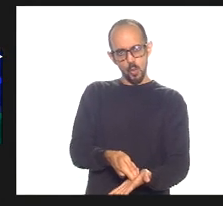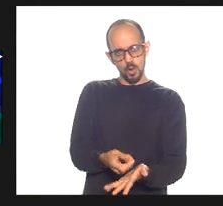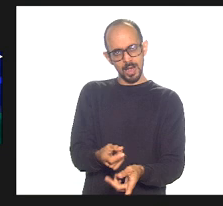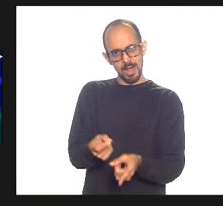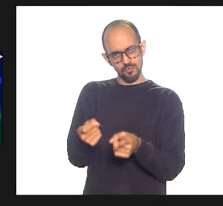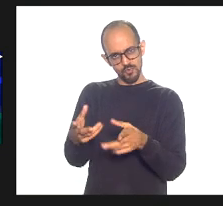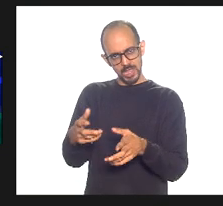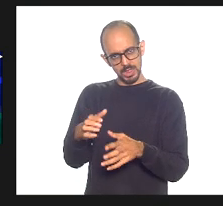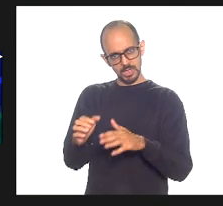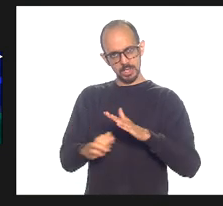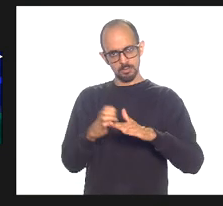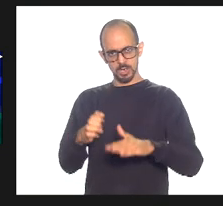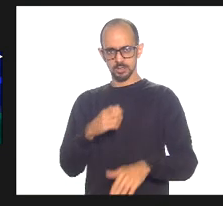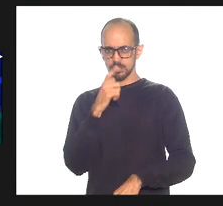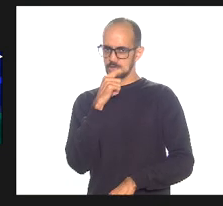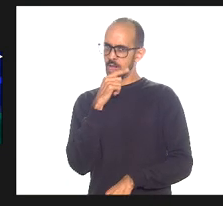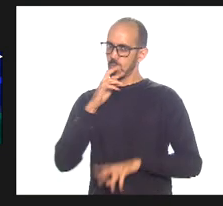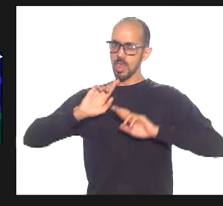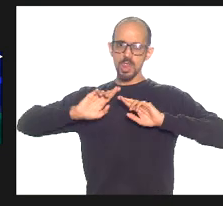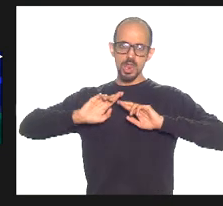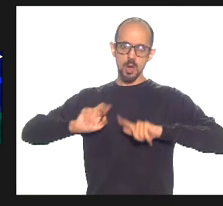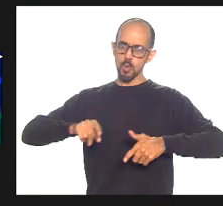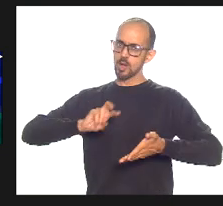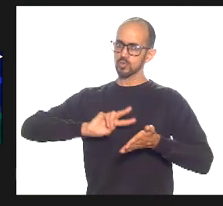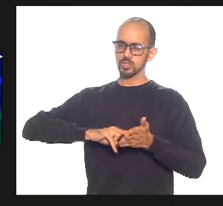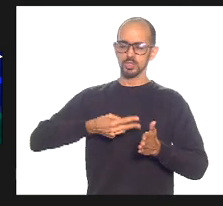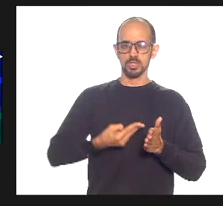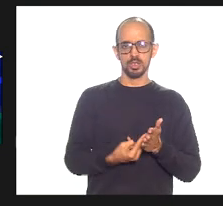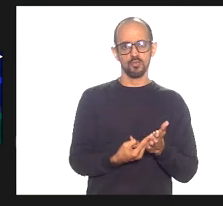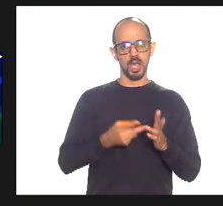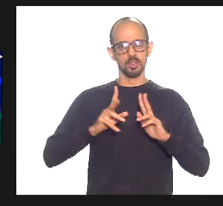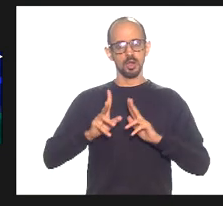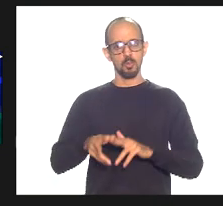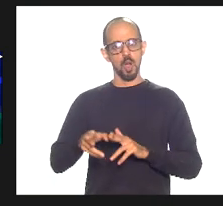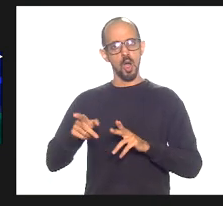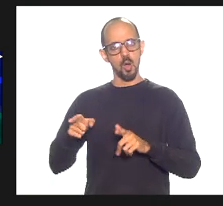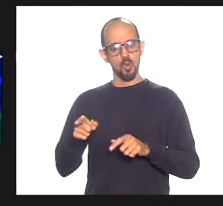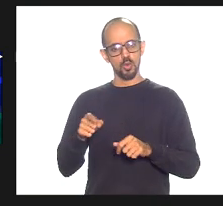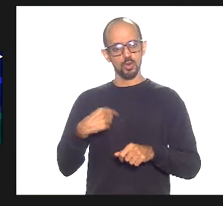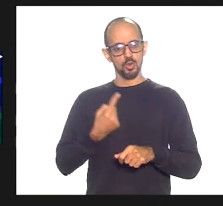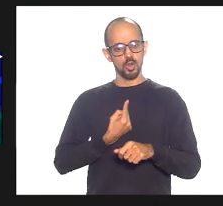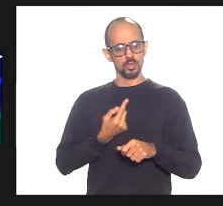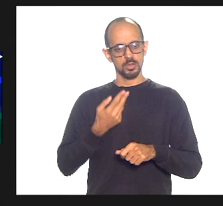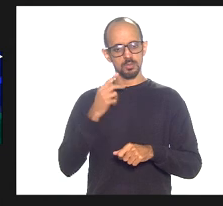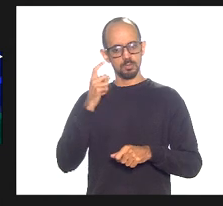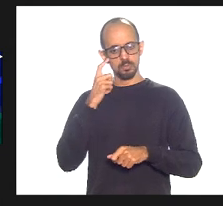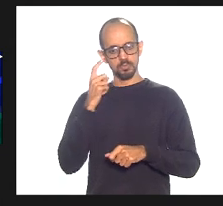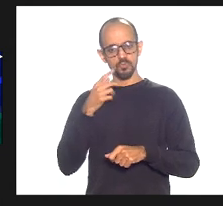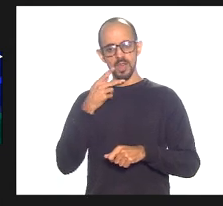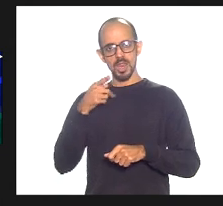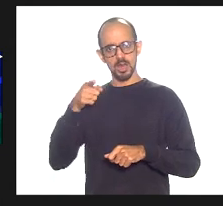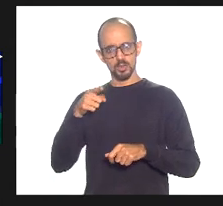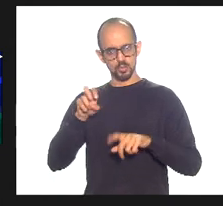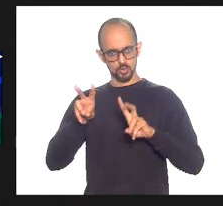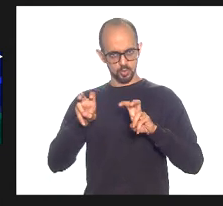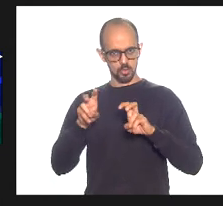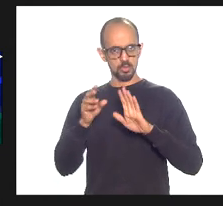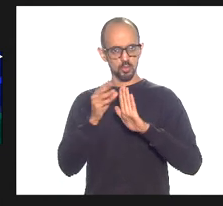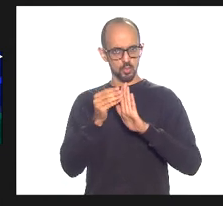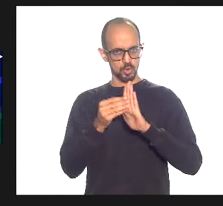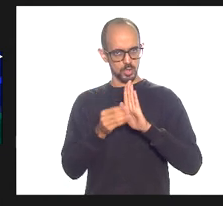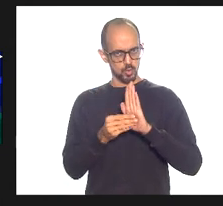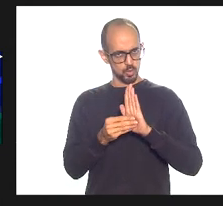venda da CEDAE não é o significativo com os tenha é colocado diante saída dessa falta é